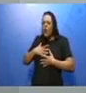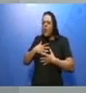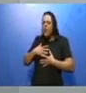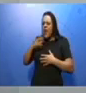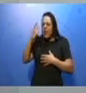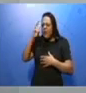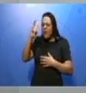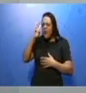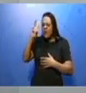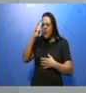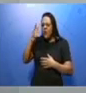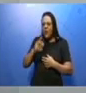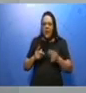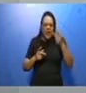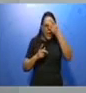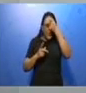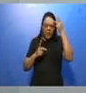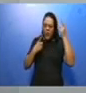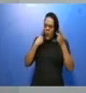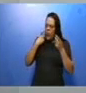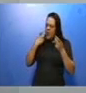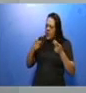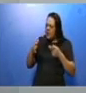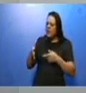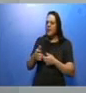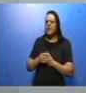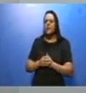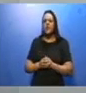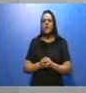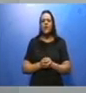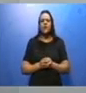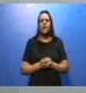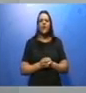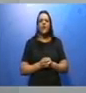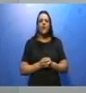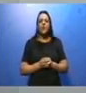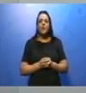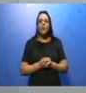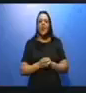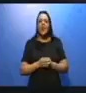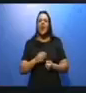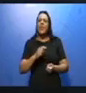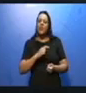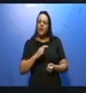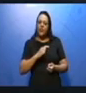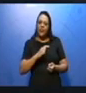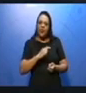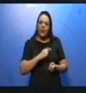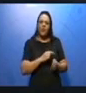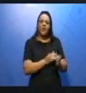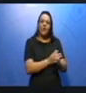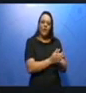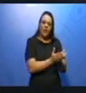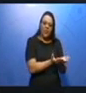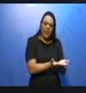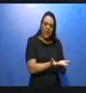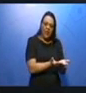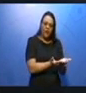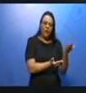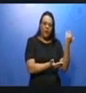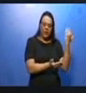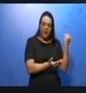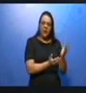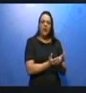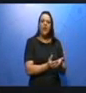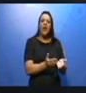Nós encontramos relatos de viagem hoje com muito mais facilidade. Por quê? Porque além dos livros, nós temos o quê? Revistas de viagem,